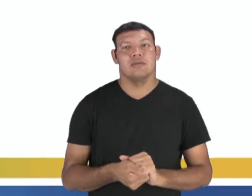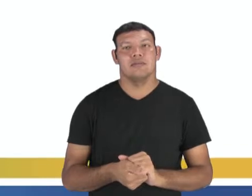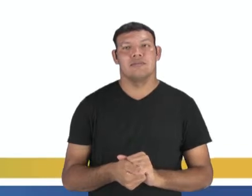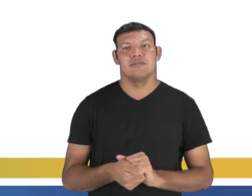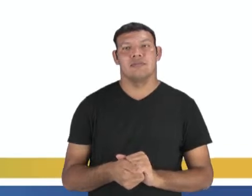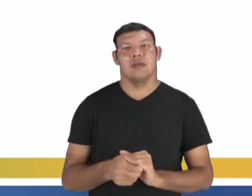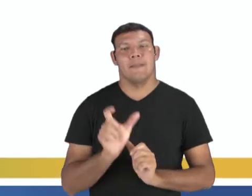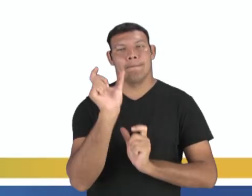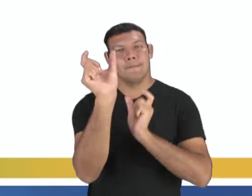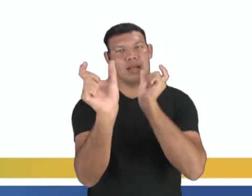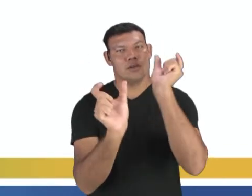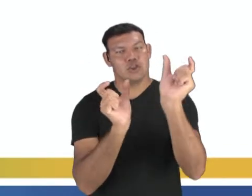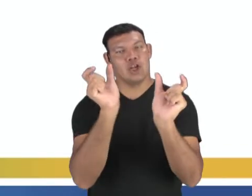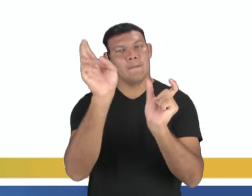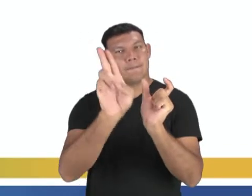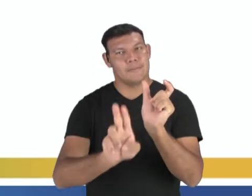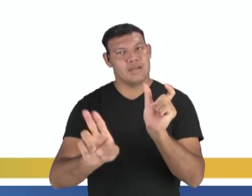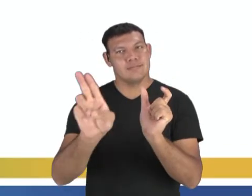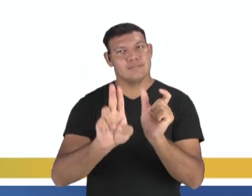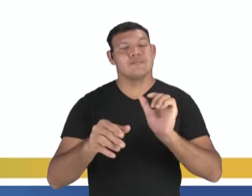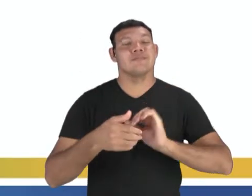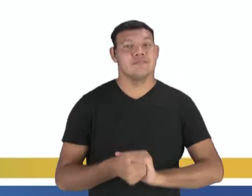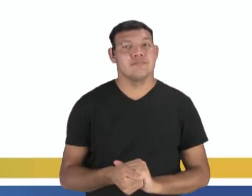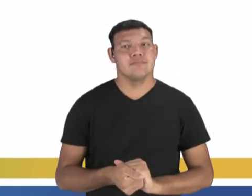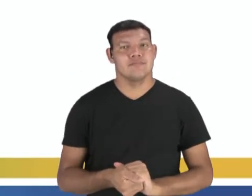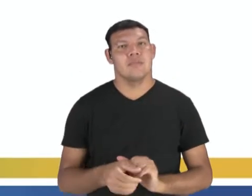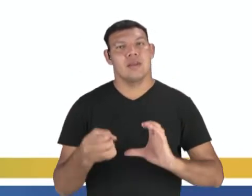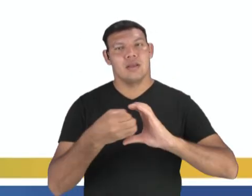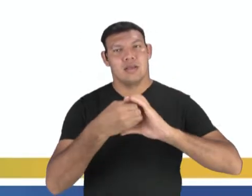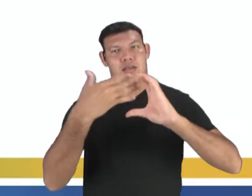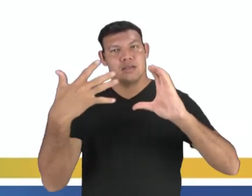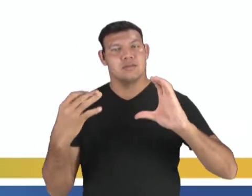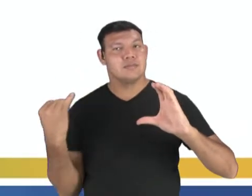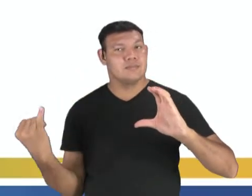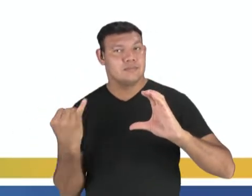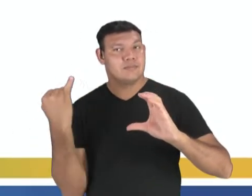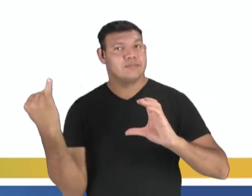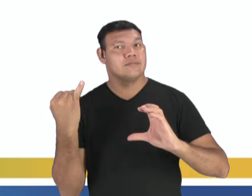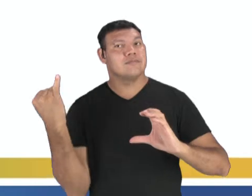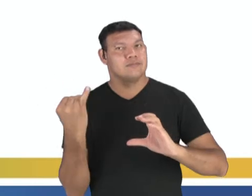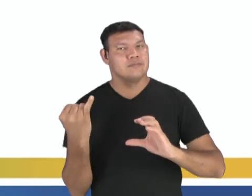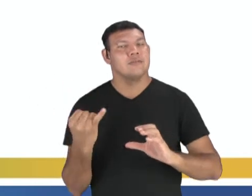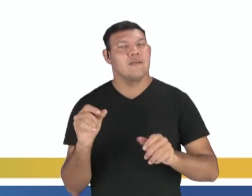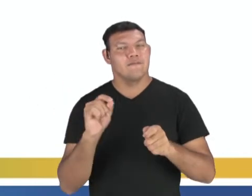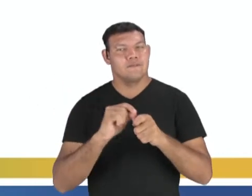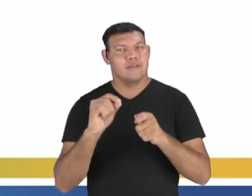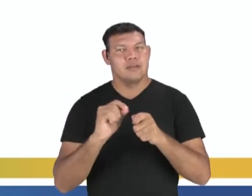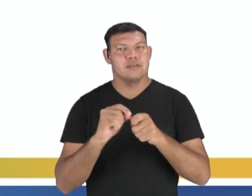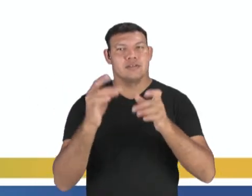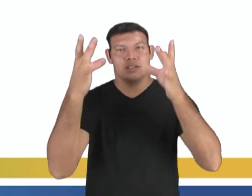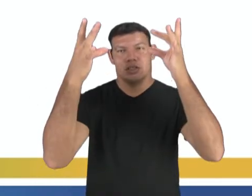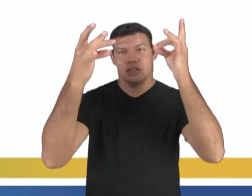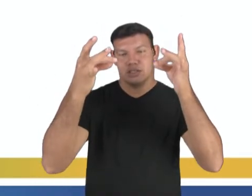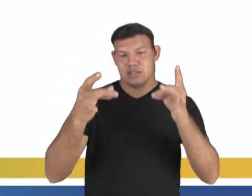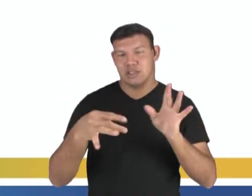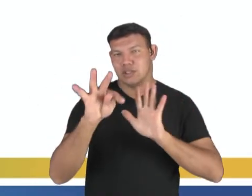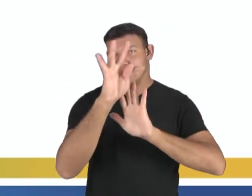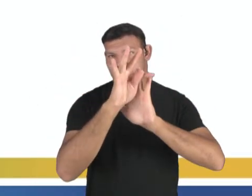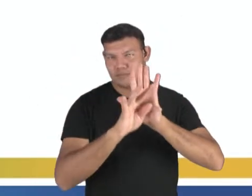meio das palavras. Para tanto, alguns aspectos são de suma importância para a elaboração desse tipo